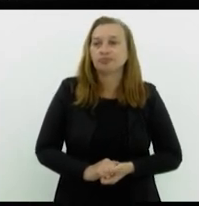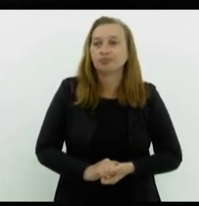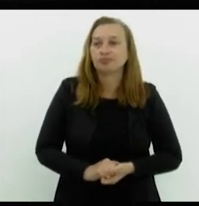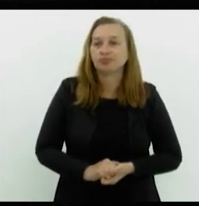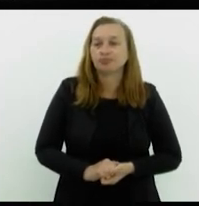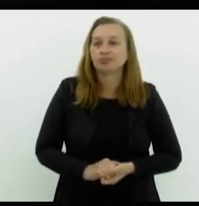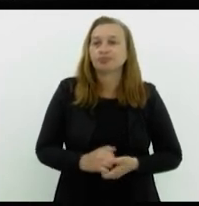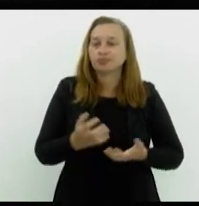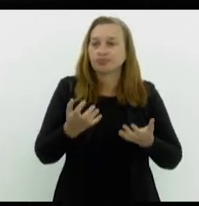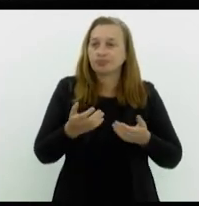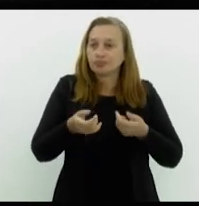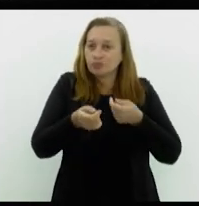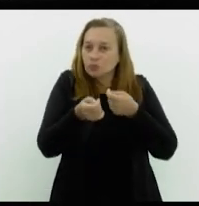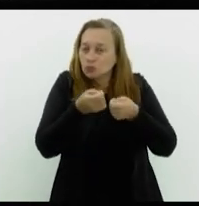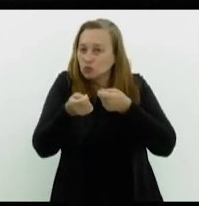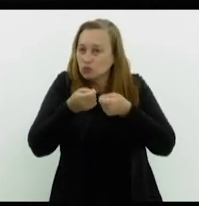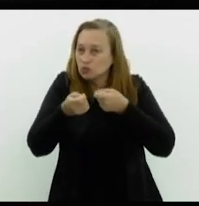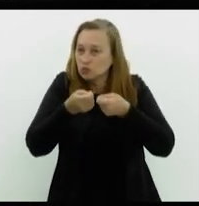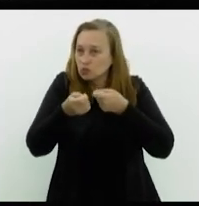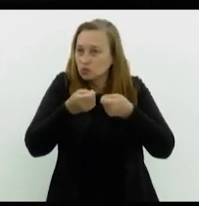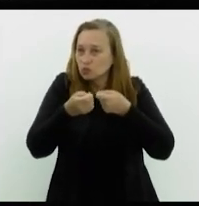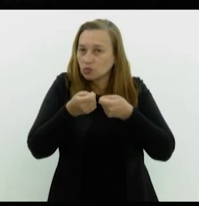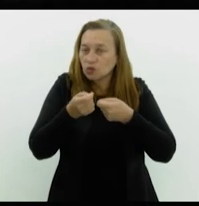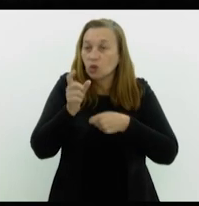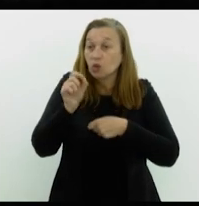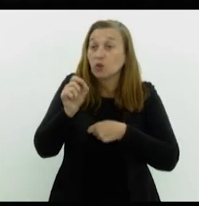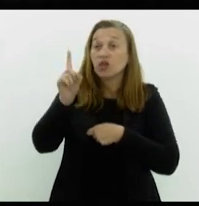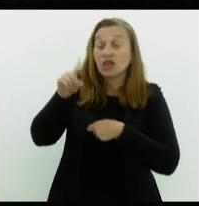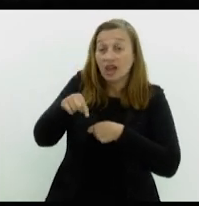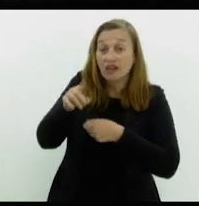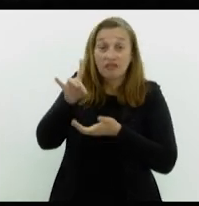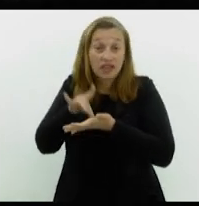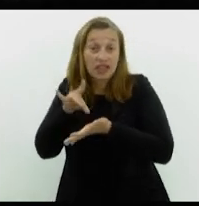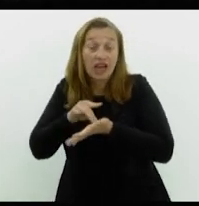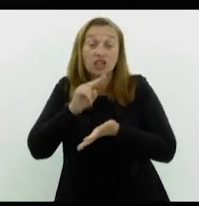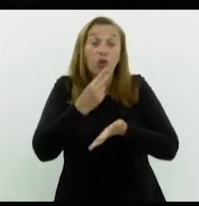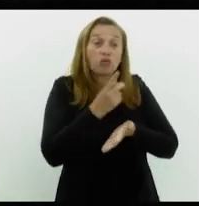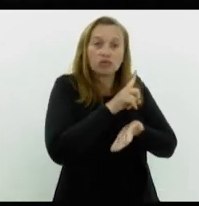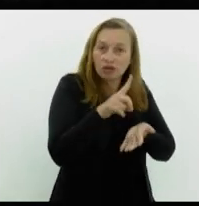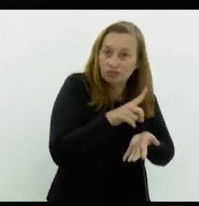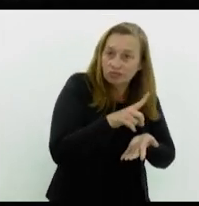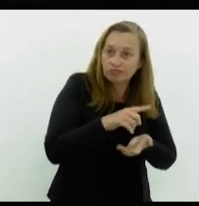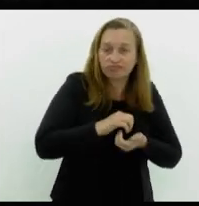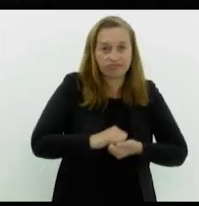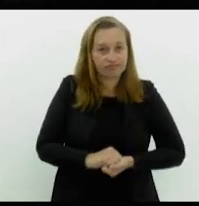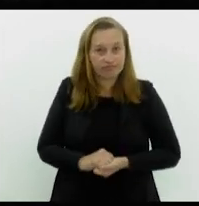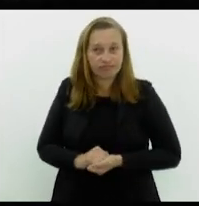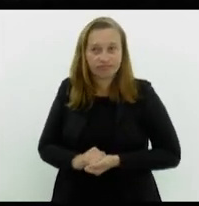Queriam regulamentar o que é e o que não é verdade.